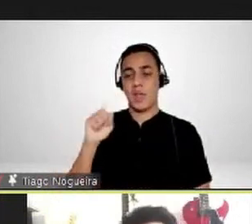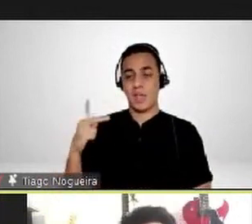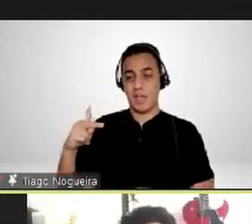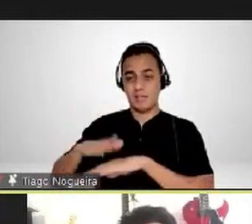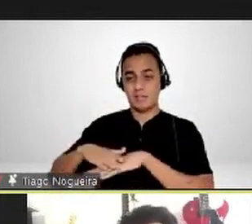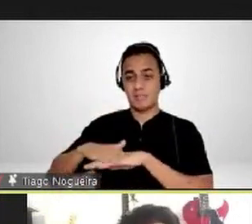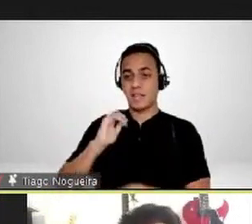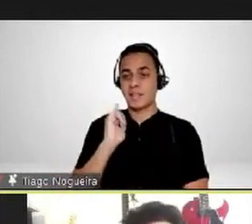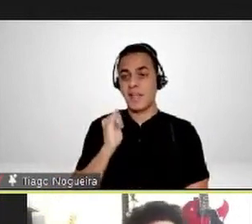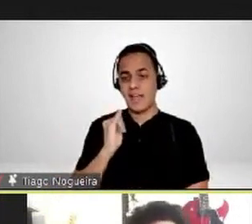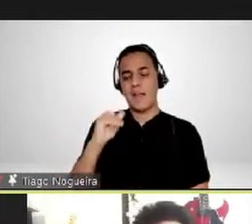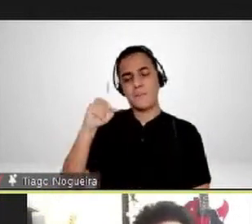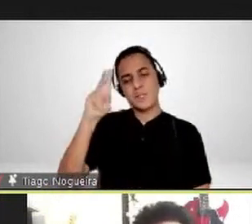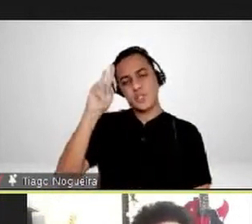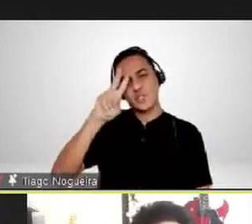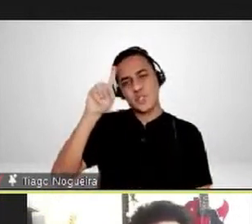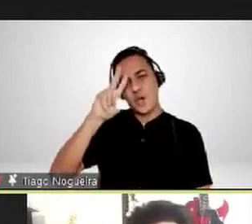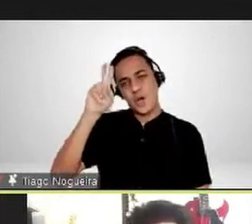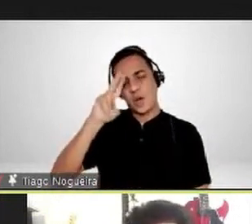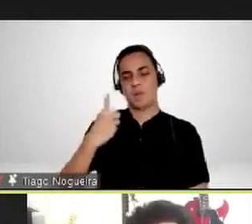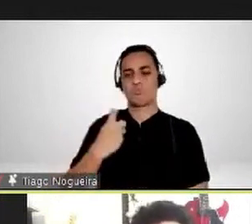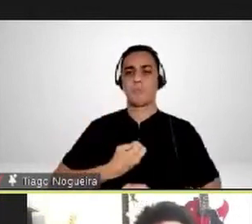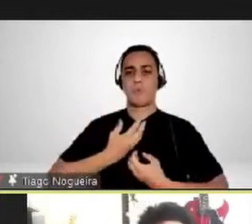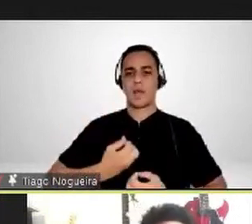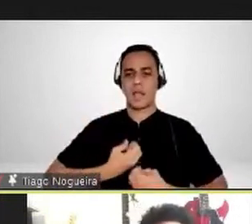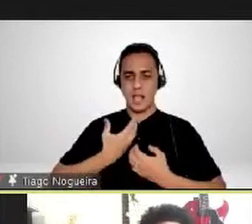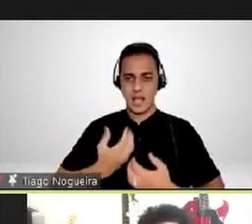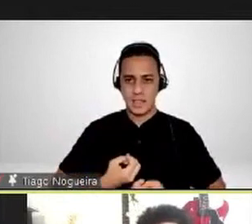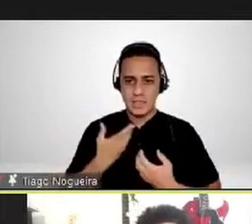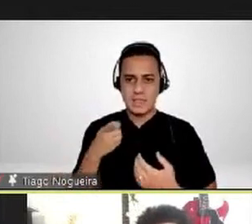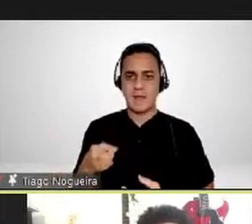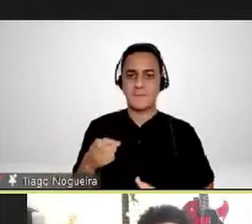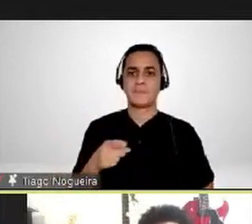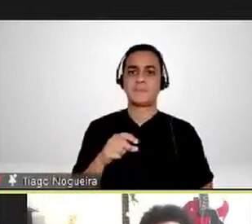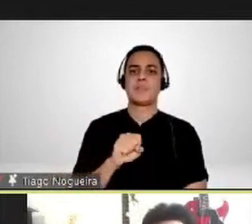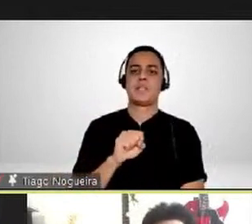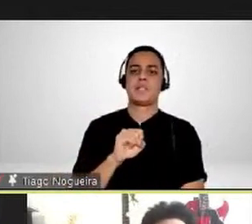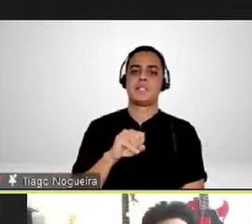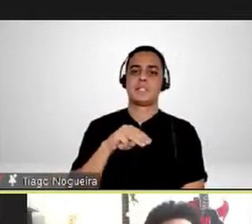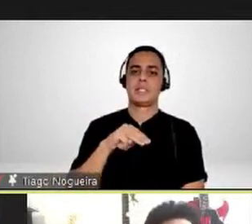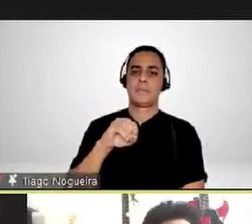uma história de um poeta, o Simões de Seus, que